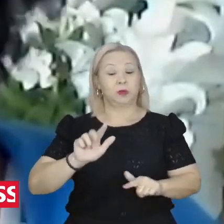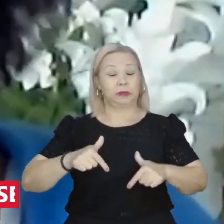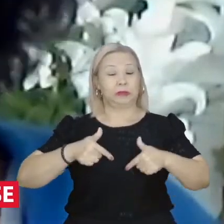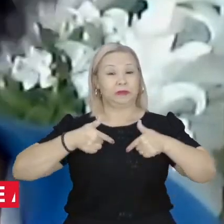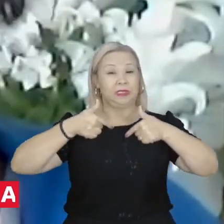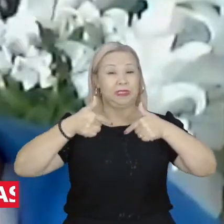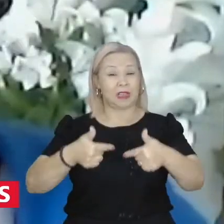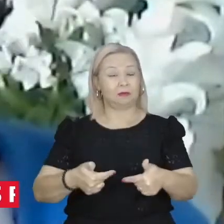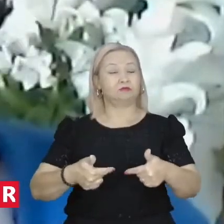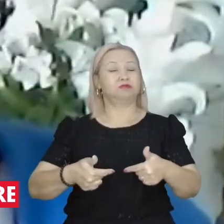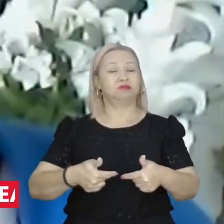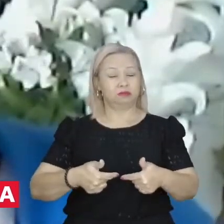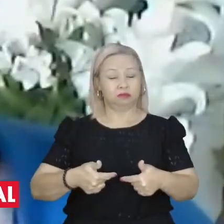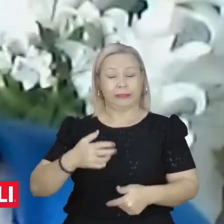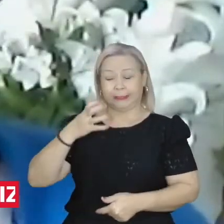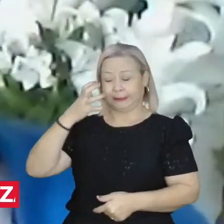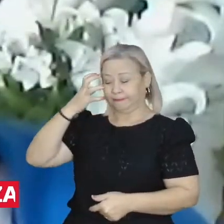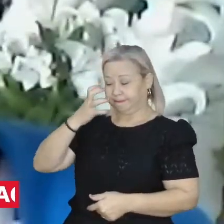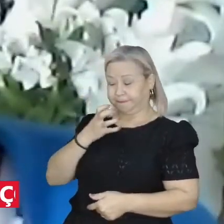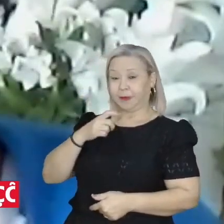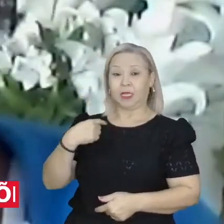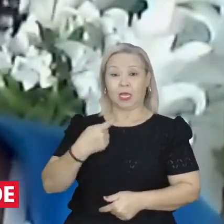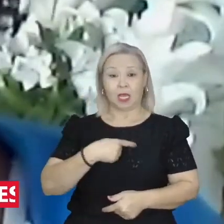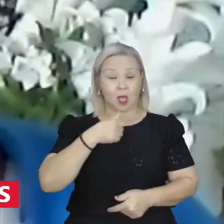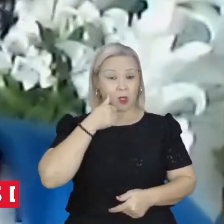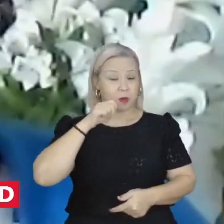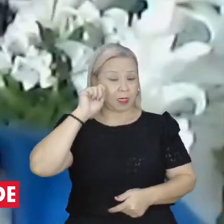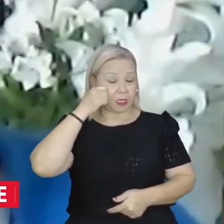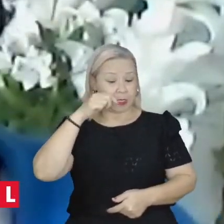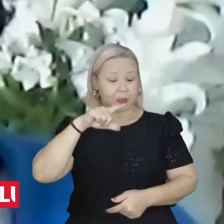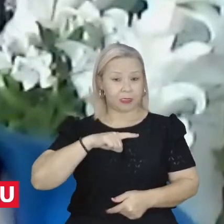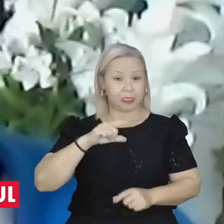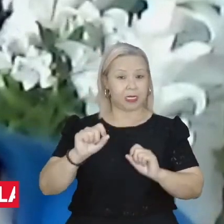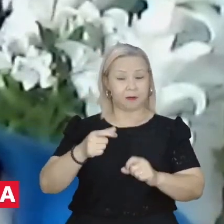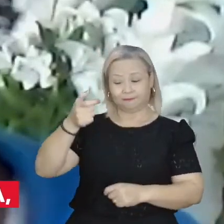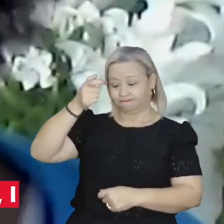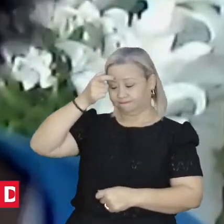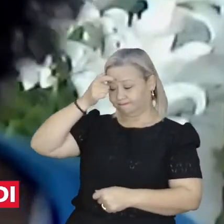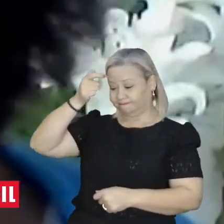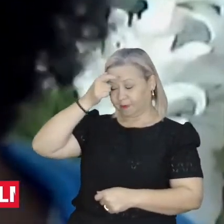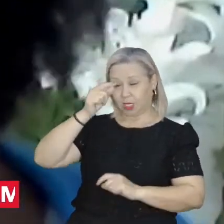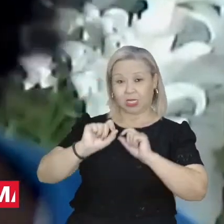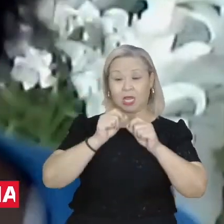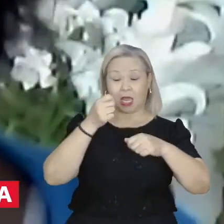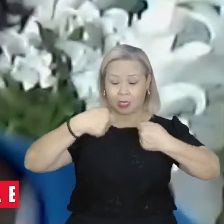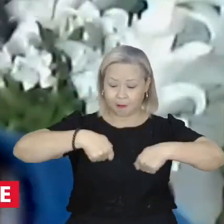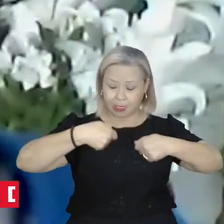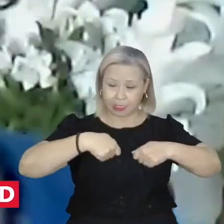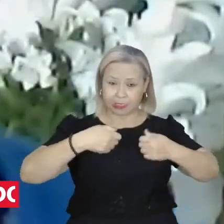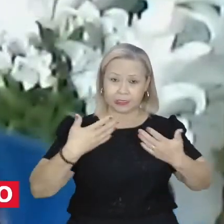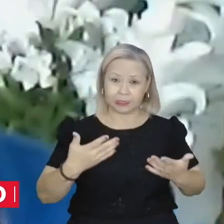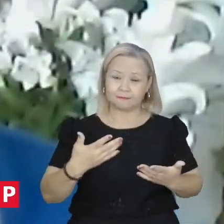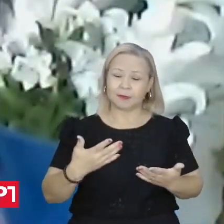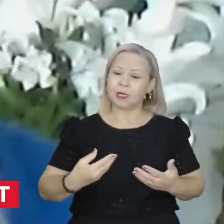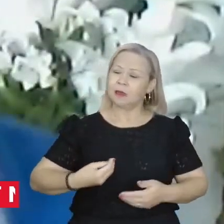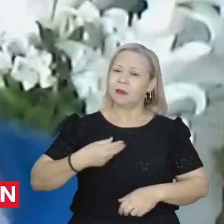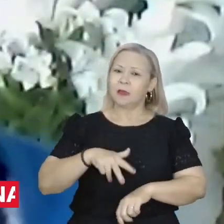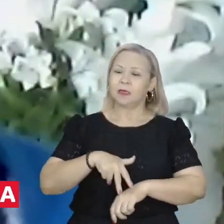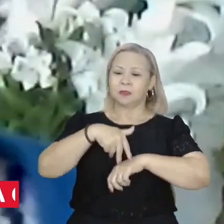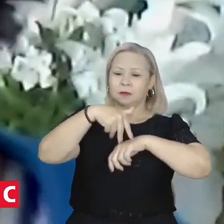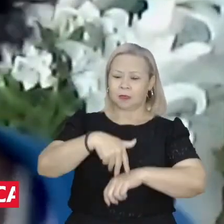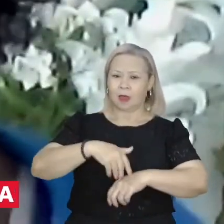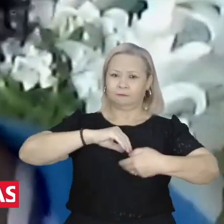diz respeito aos nossos direitos, nós estamos com terra arrasada por esse governo. né? Cortou